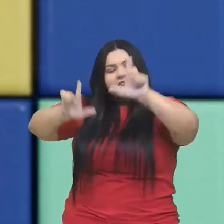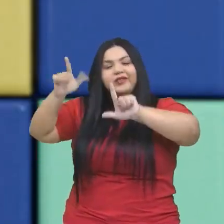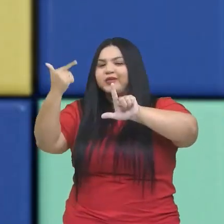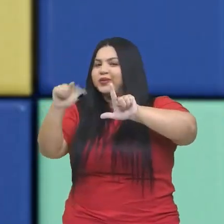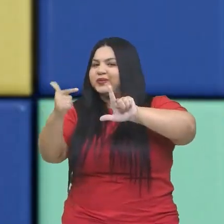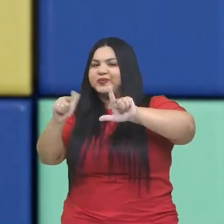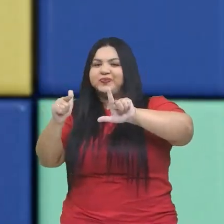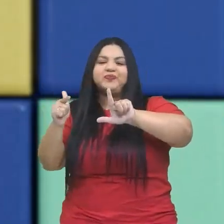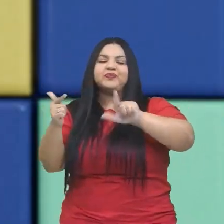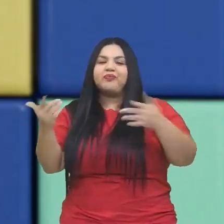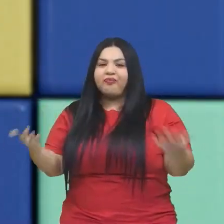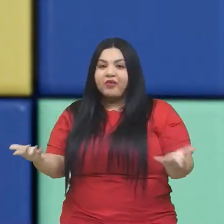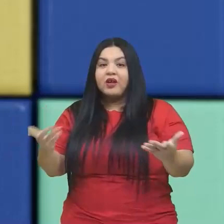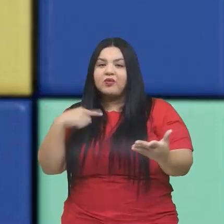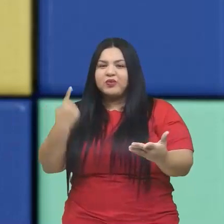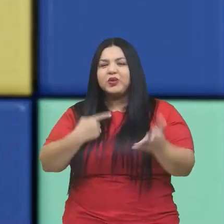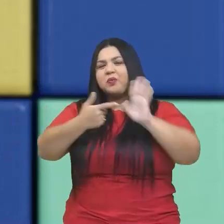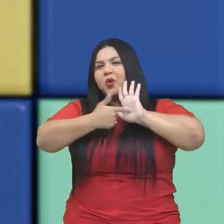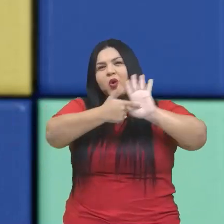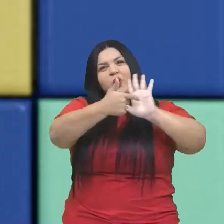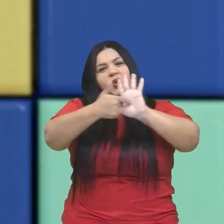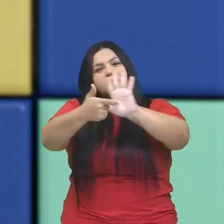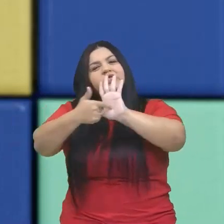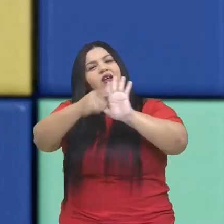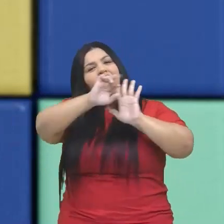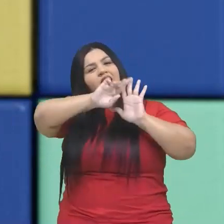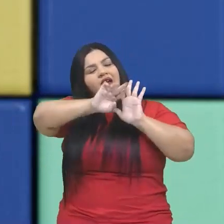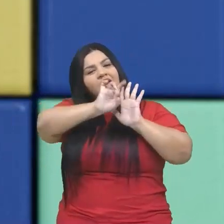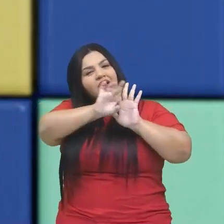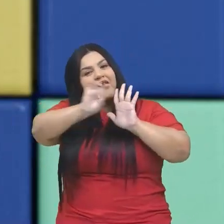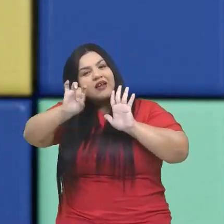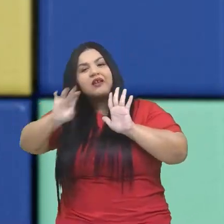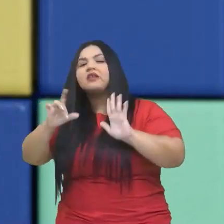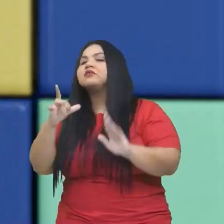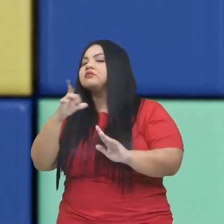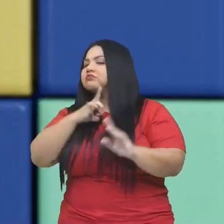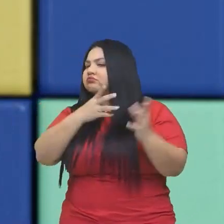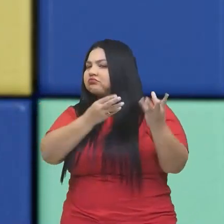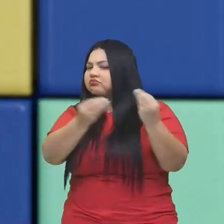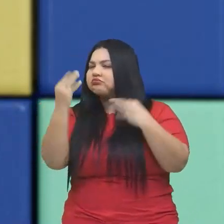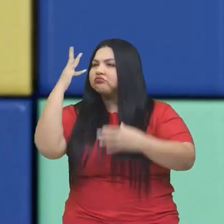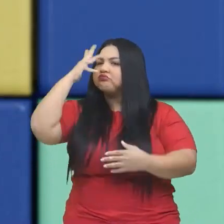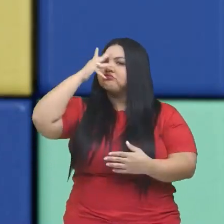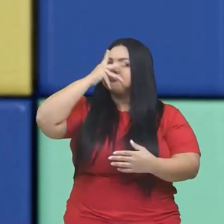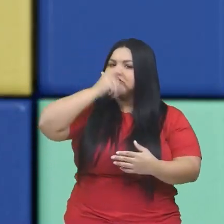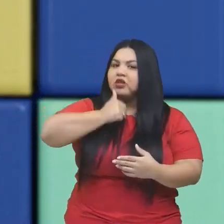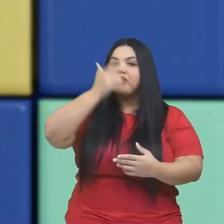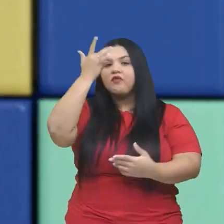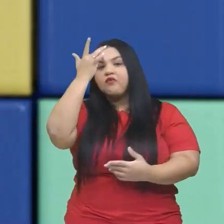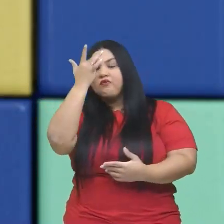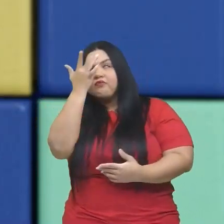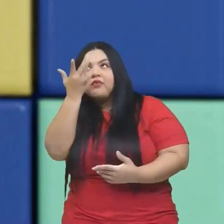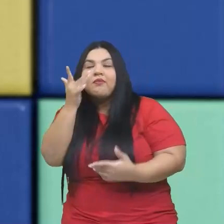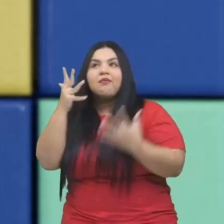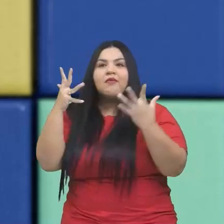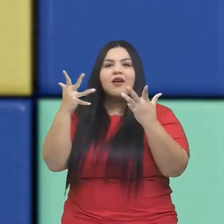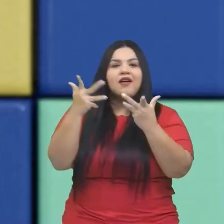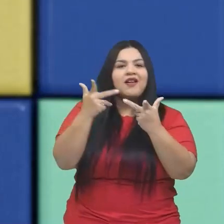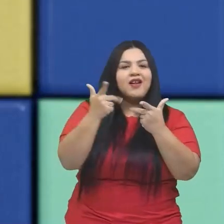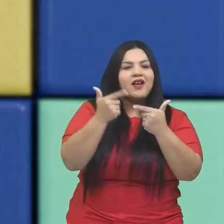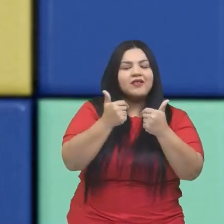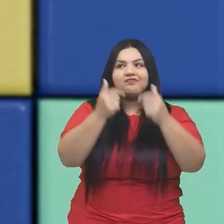muito tempo para a gente mostrar cada um deles. Gente, tem muita coisa linda, muita coisa fascinante, não é, em